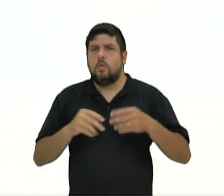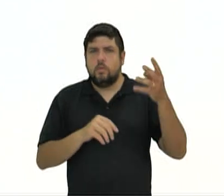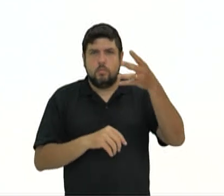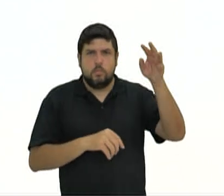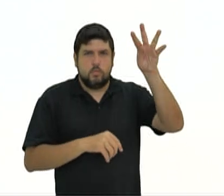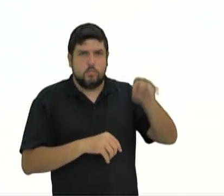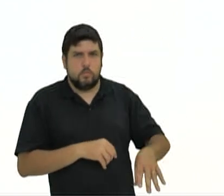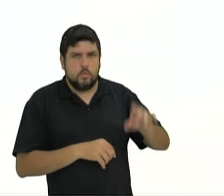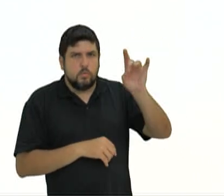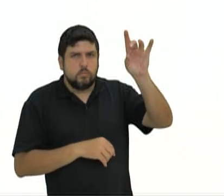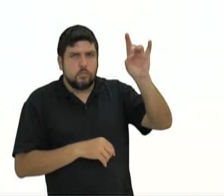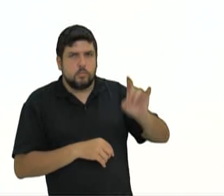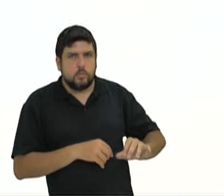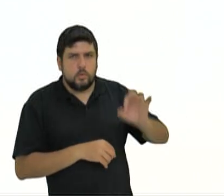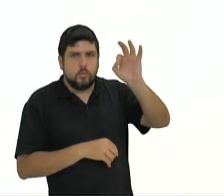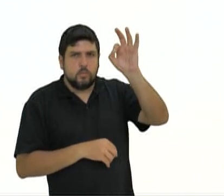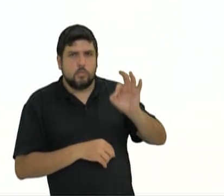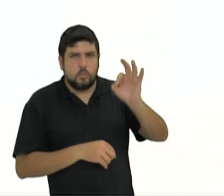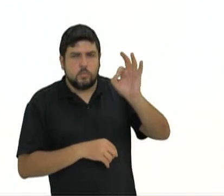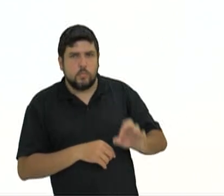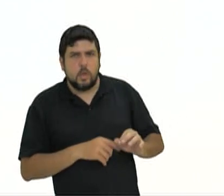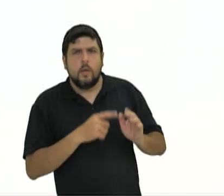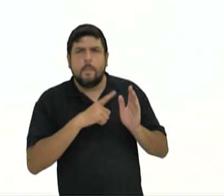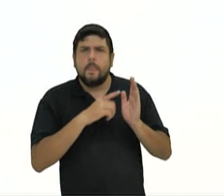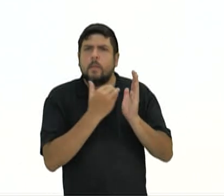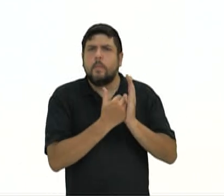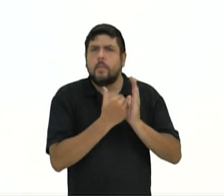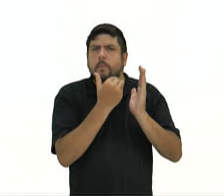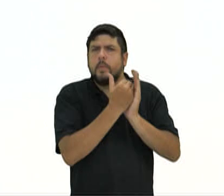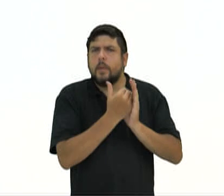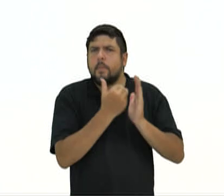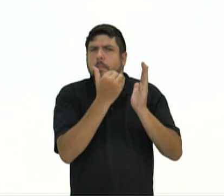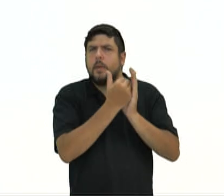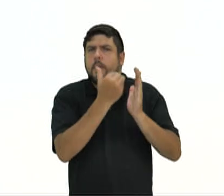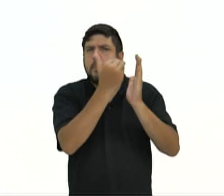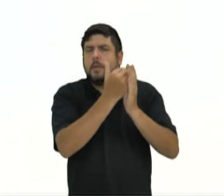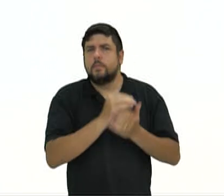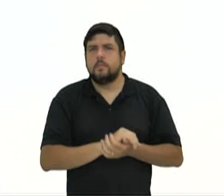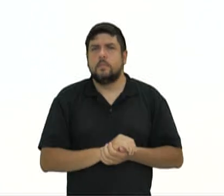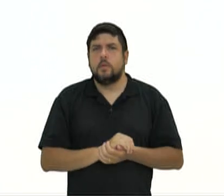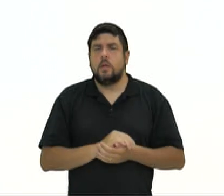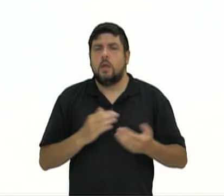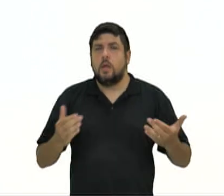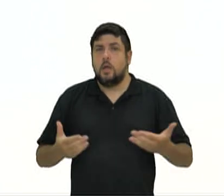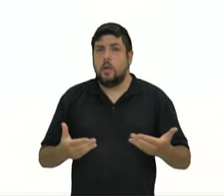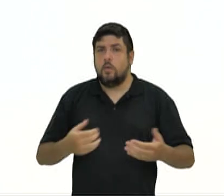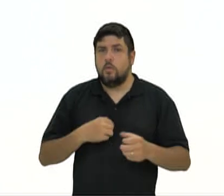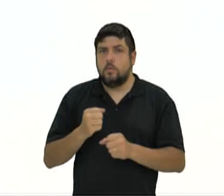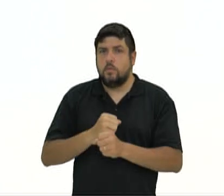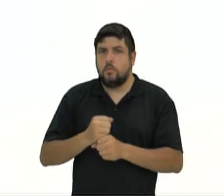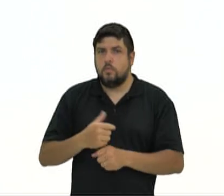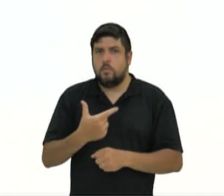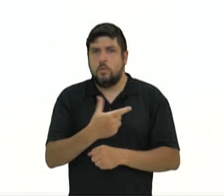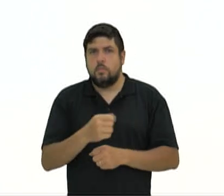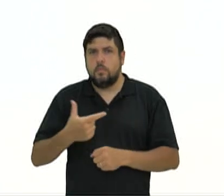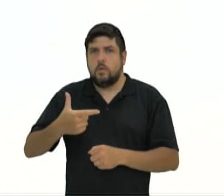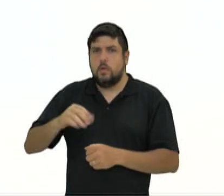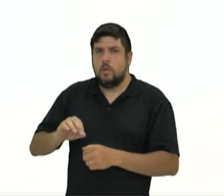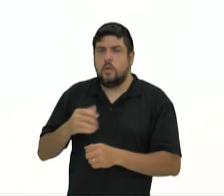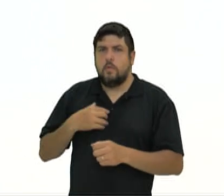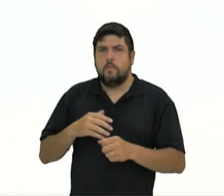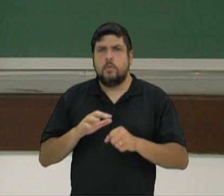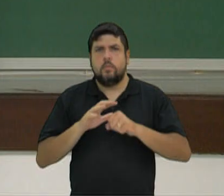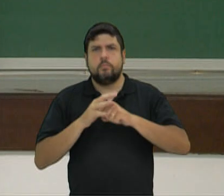Que cada ano tem um aumento de mais acesso. Nós estamos em 2020, em meio a uma